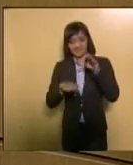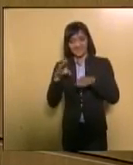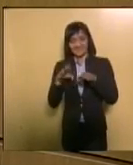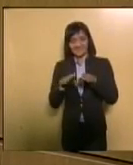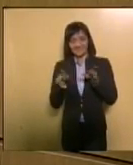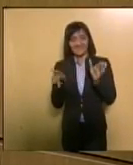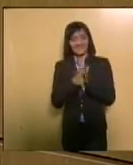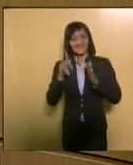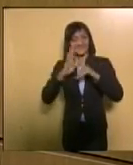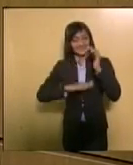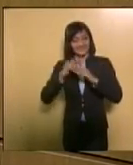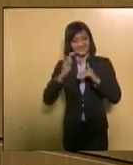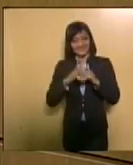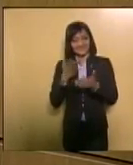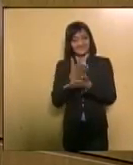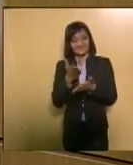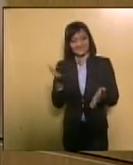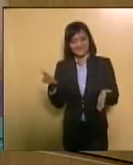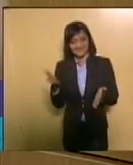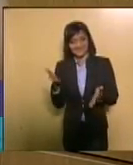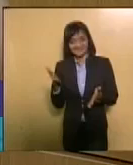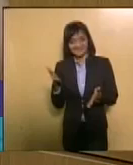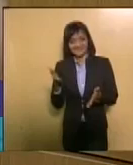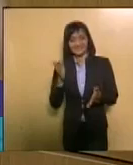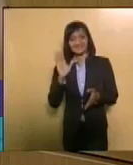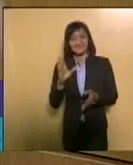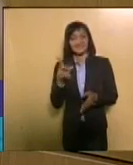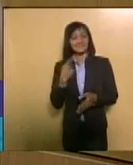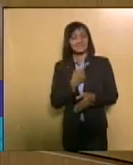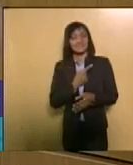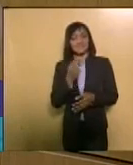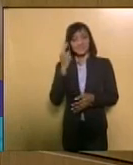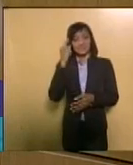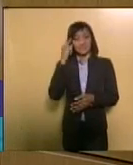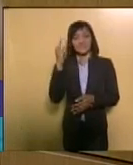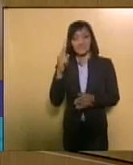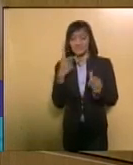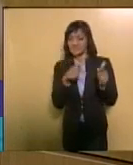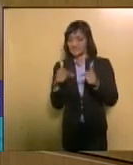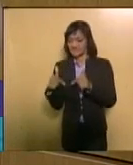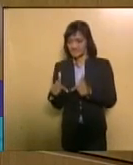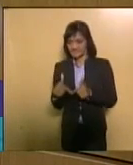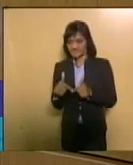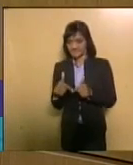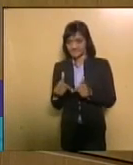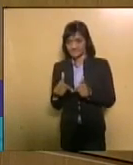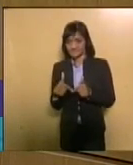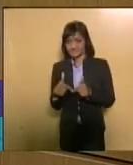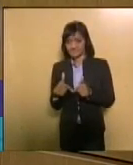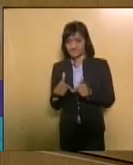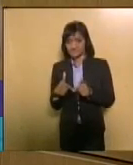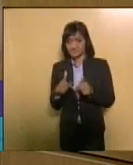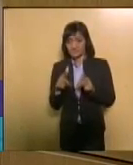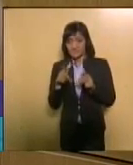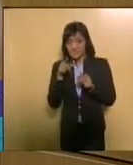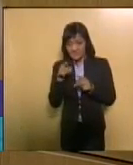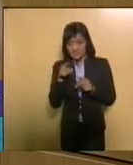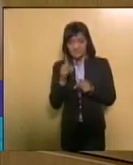próprios profissionais porque a gente tá criando uma ideia em um mito de um tipo de trabalho que não é